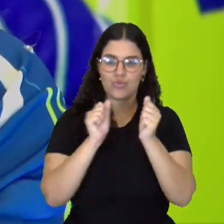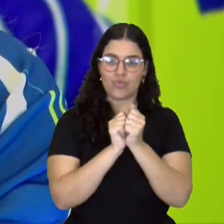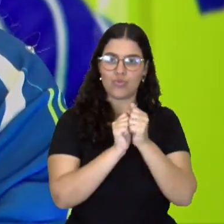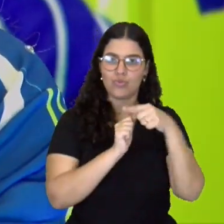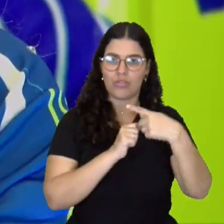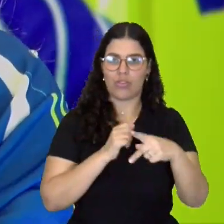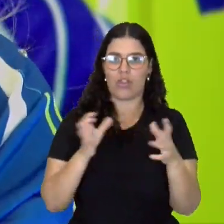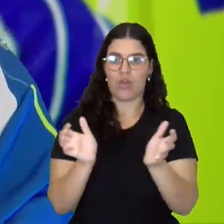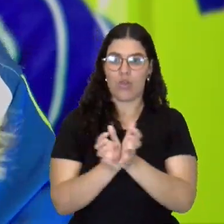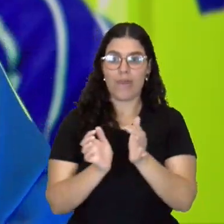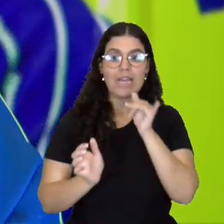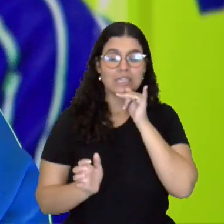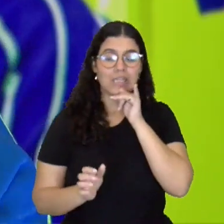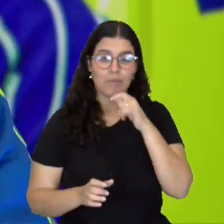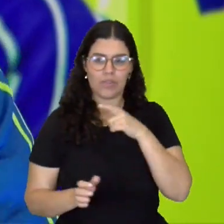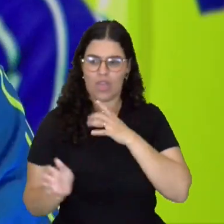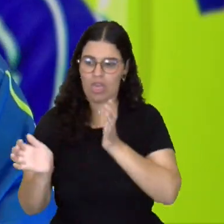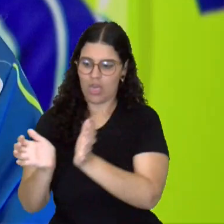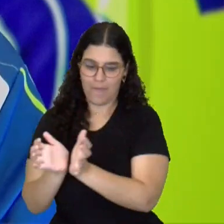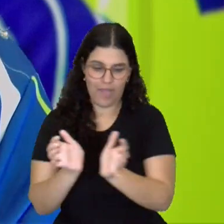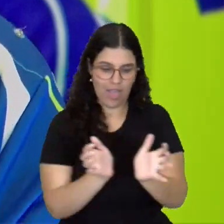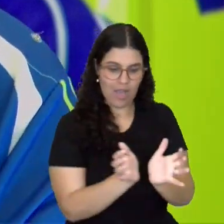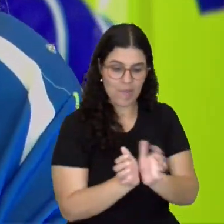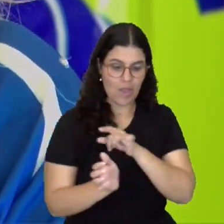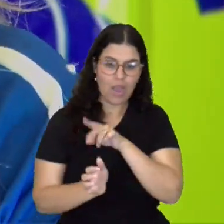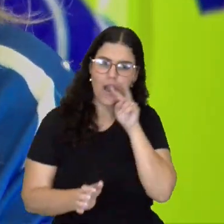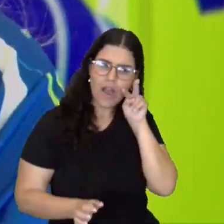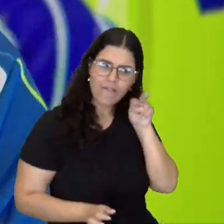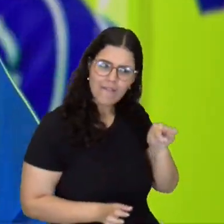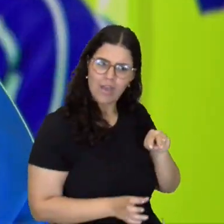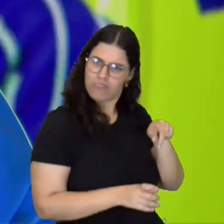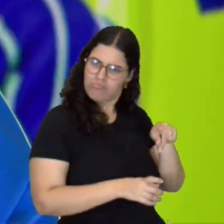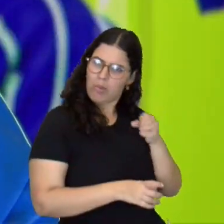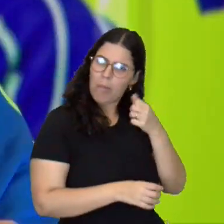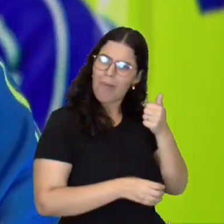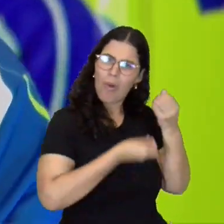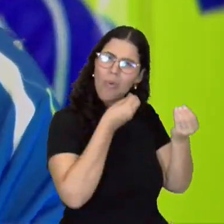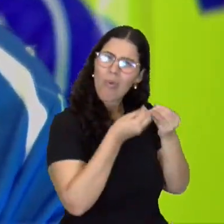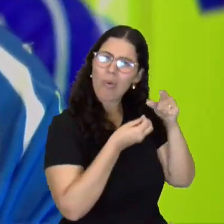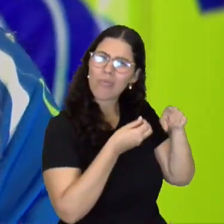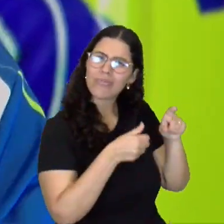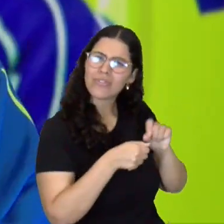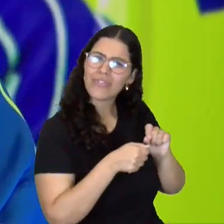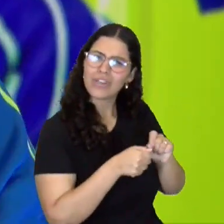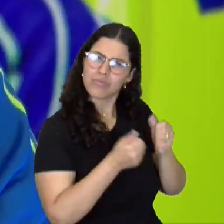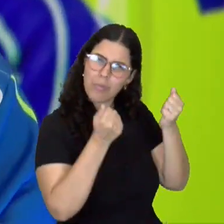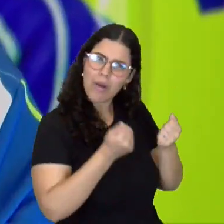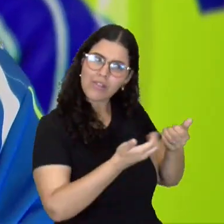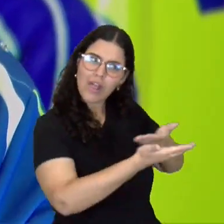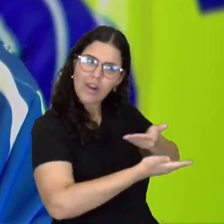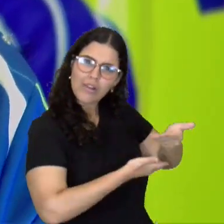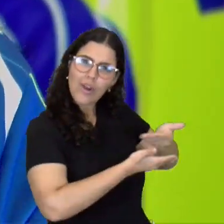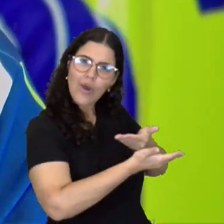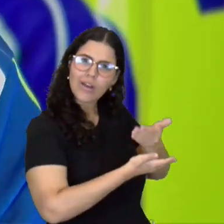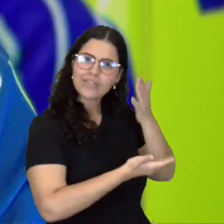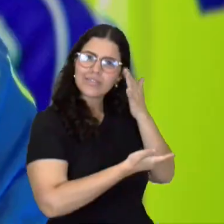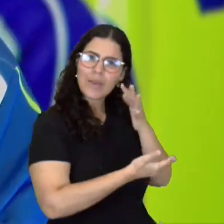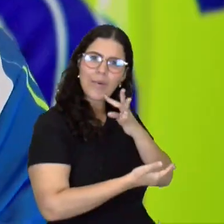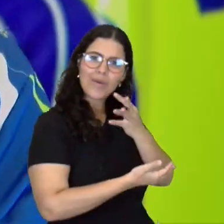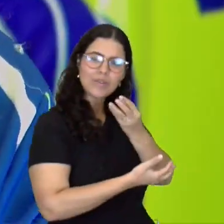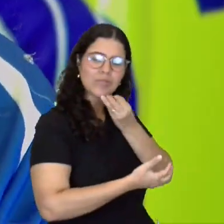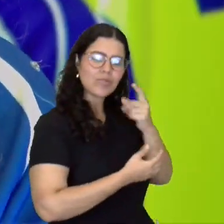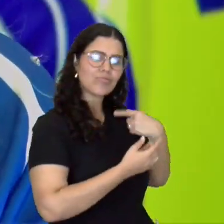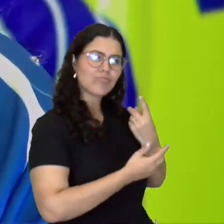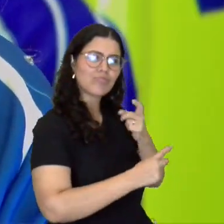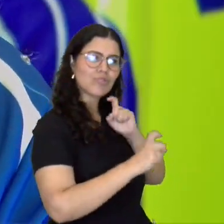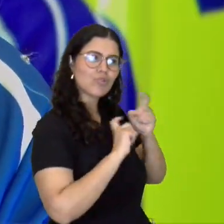o outro robô da outra equipe, aí chega lá e olha como foi que vocês fizeram, depois vamos trocar figurinha, e é isso que a gente quer aqui, proporcionar